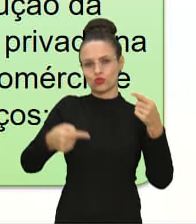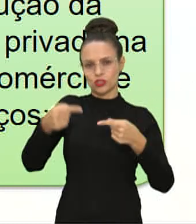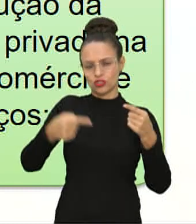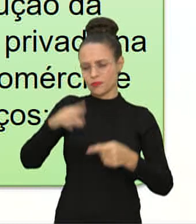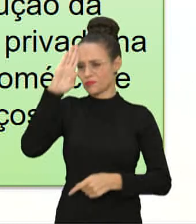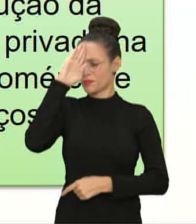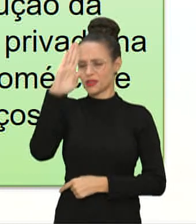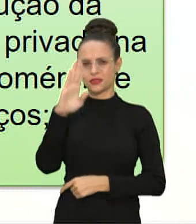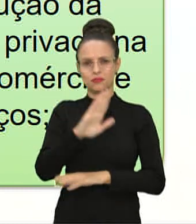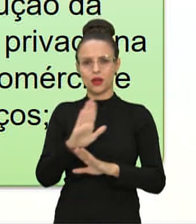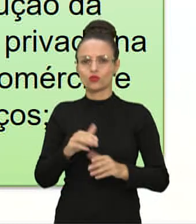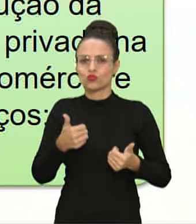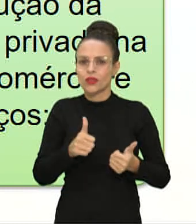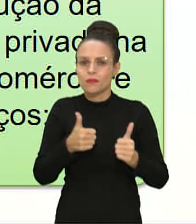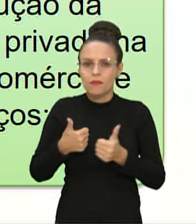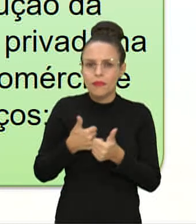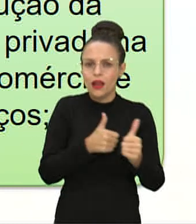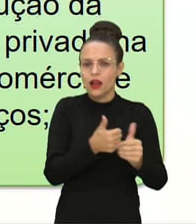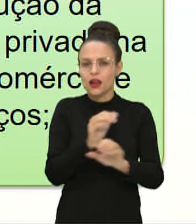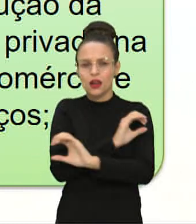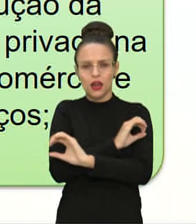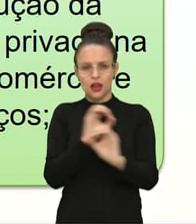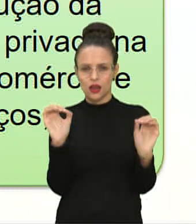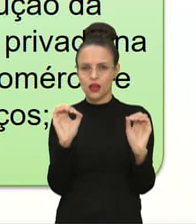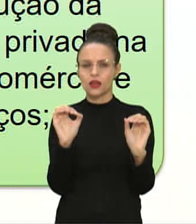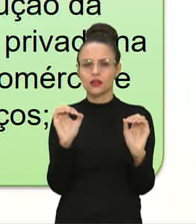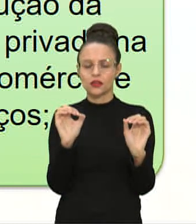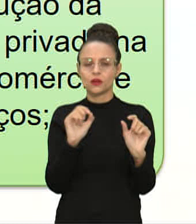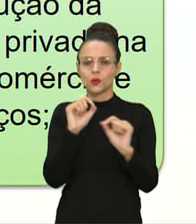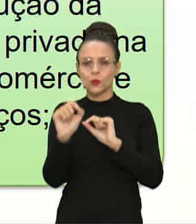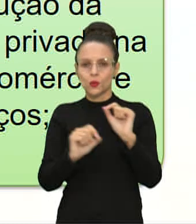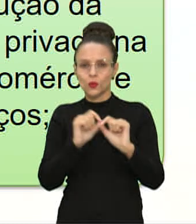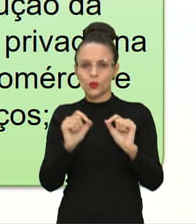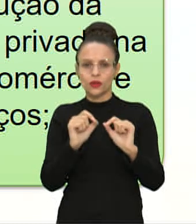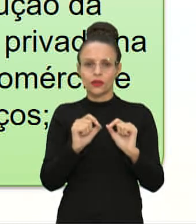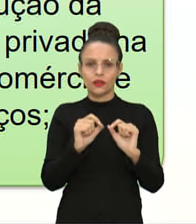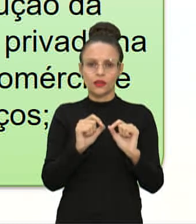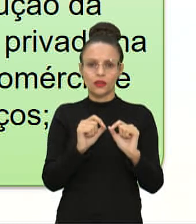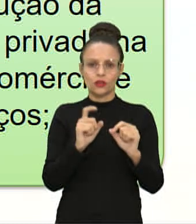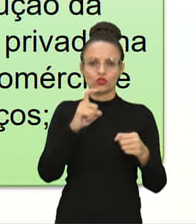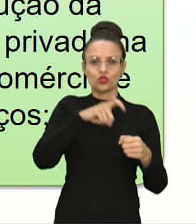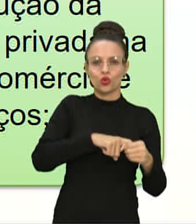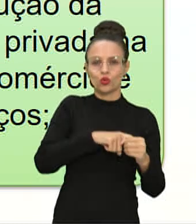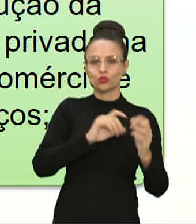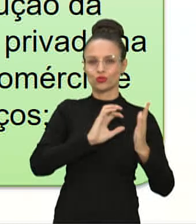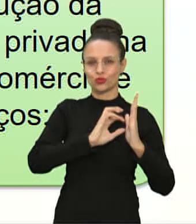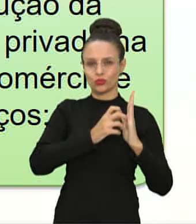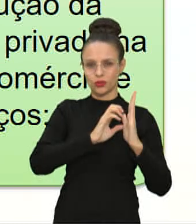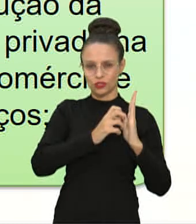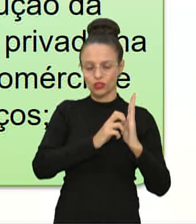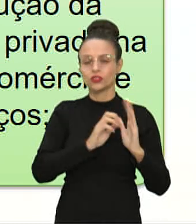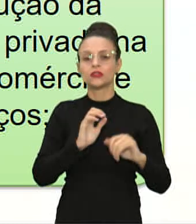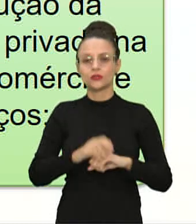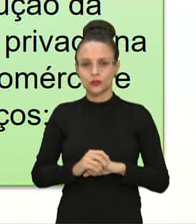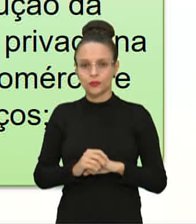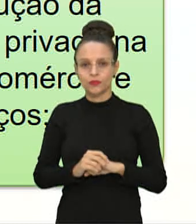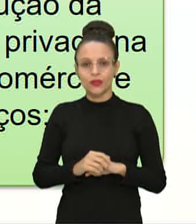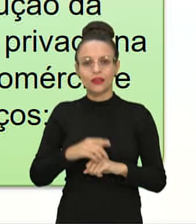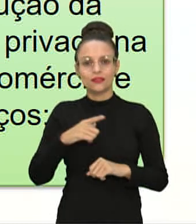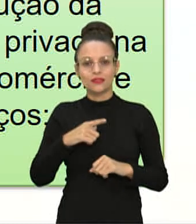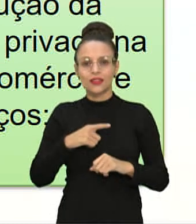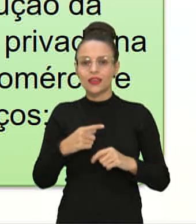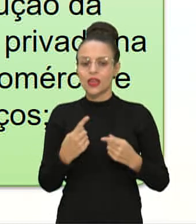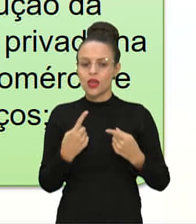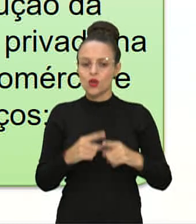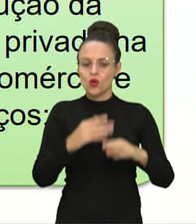política, não tem perseguição entre os donos do partido. Tem combate à